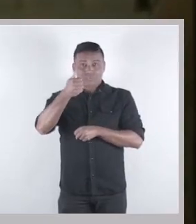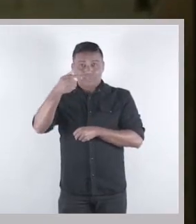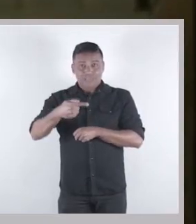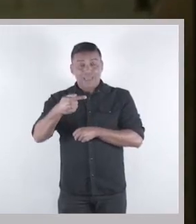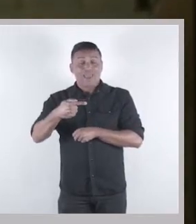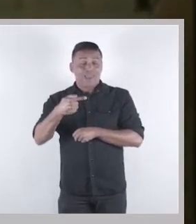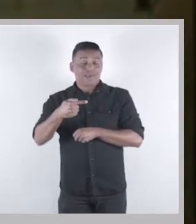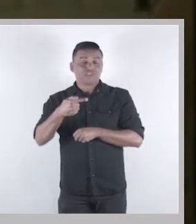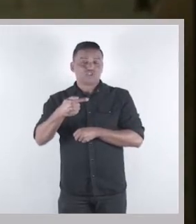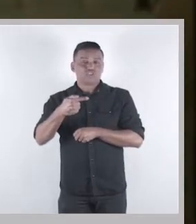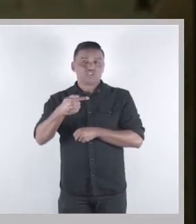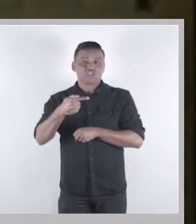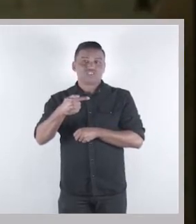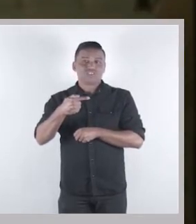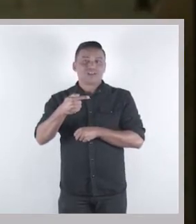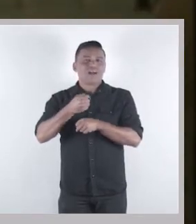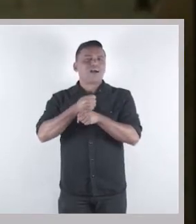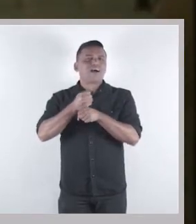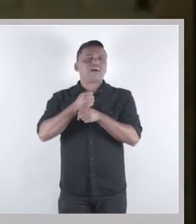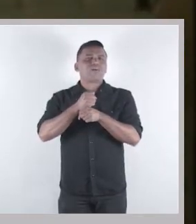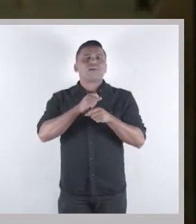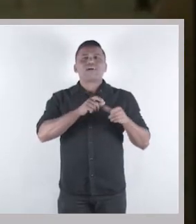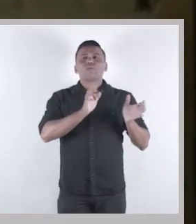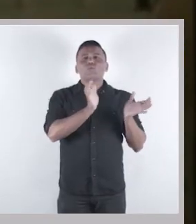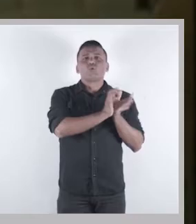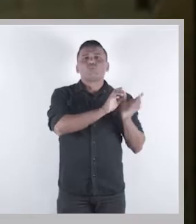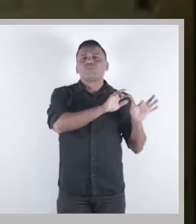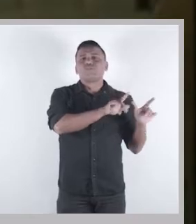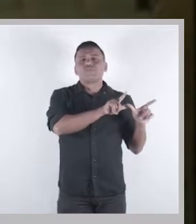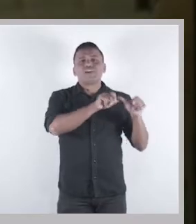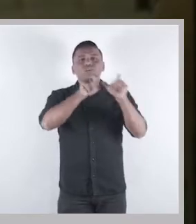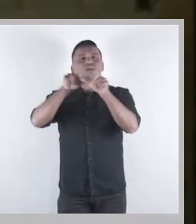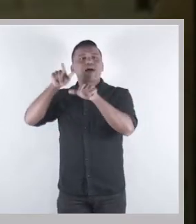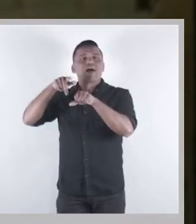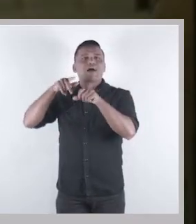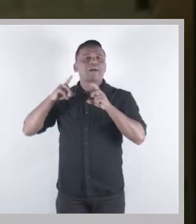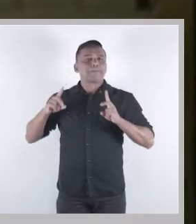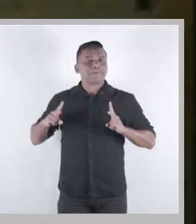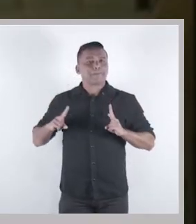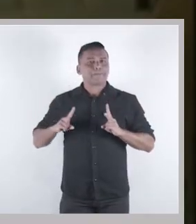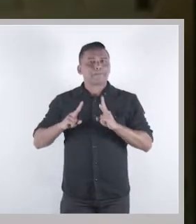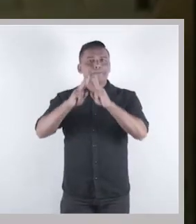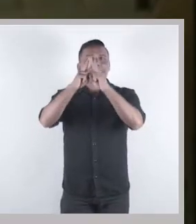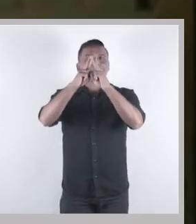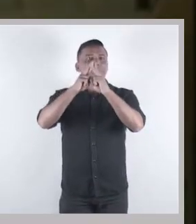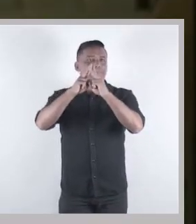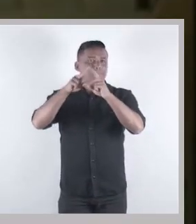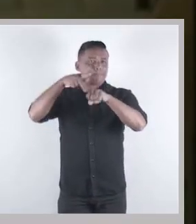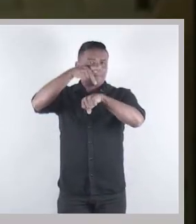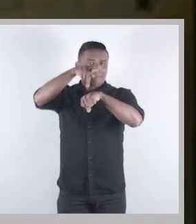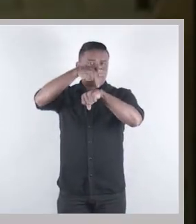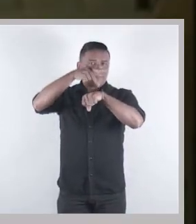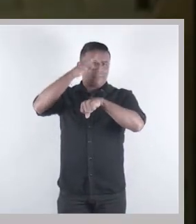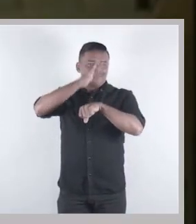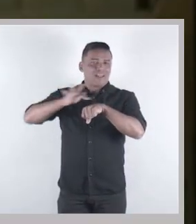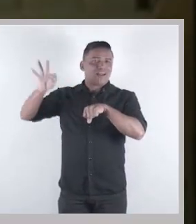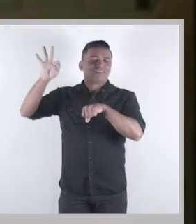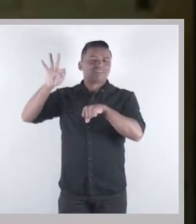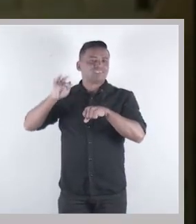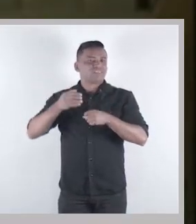E aí completas é Ana Elisa Ribeiro é Ana